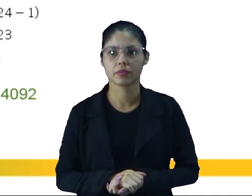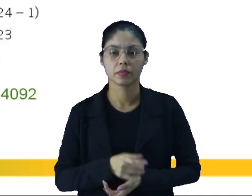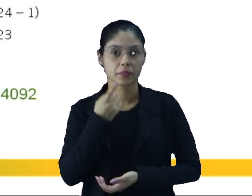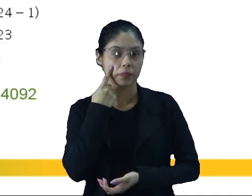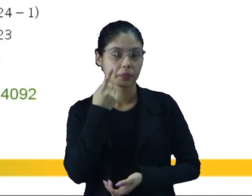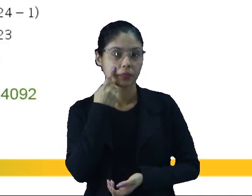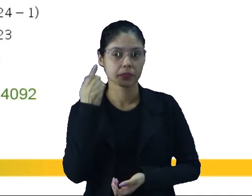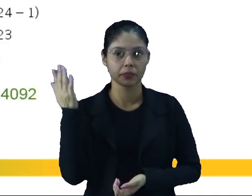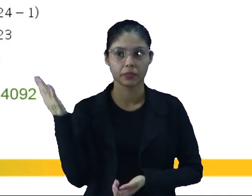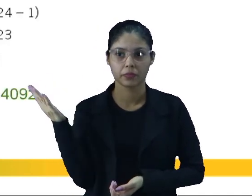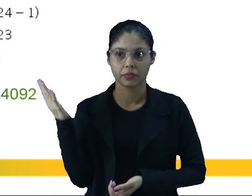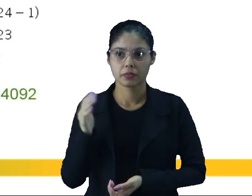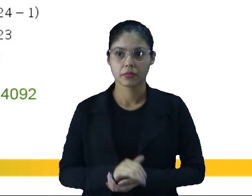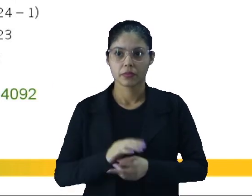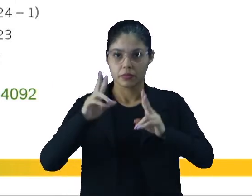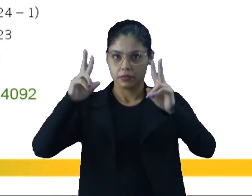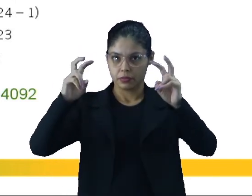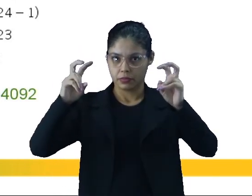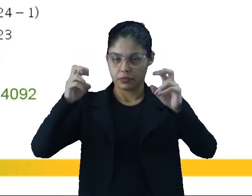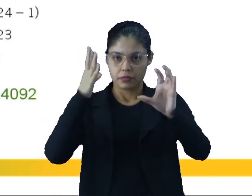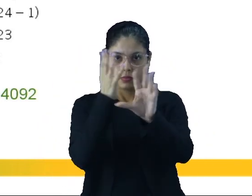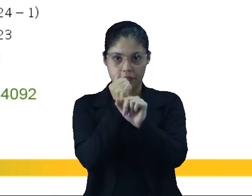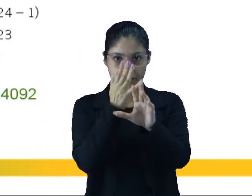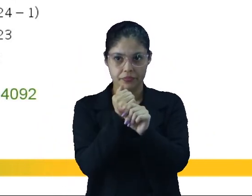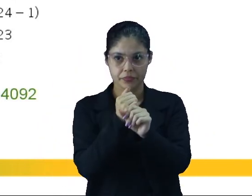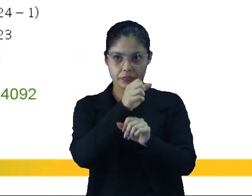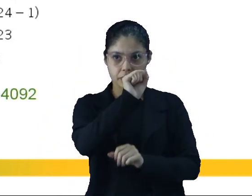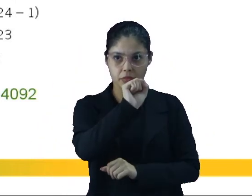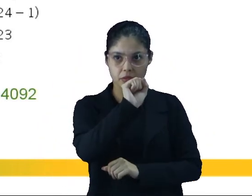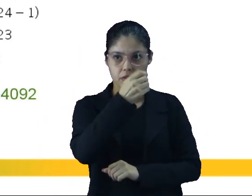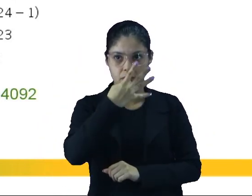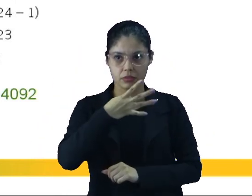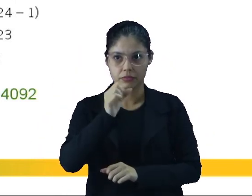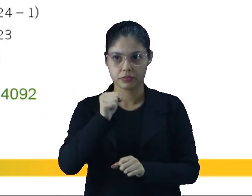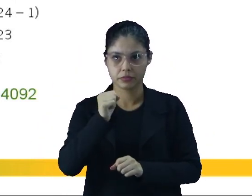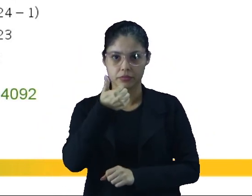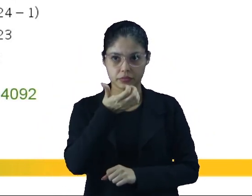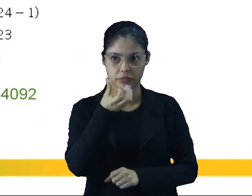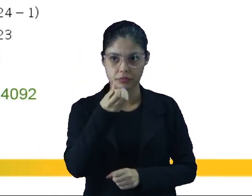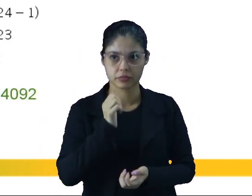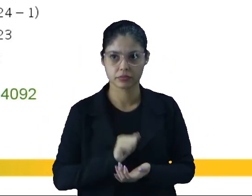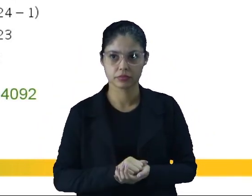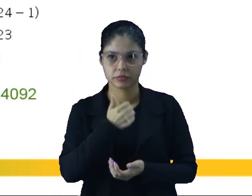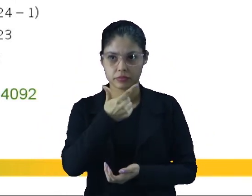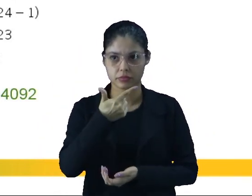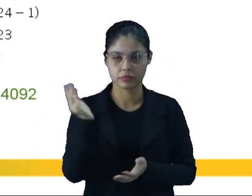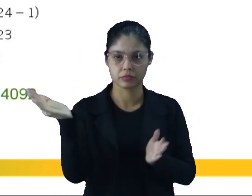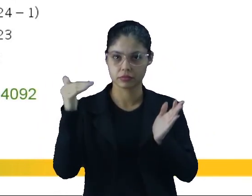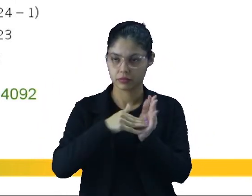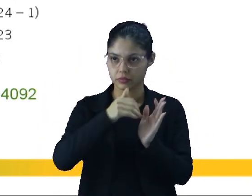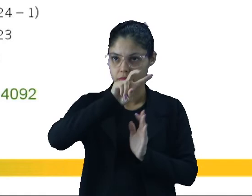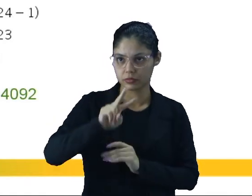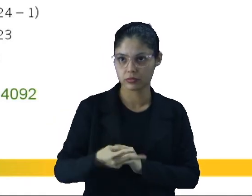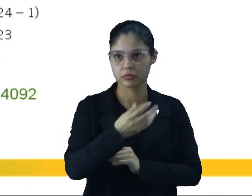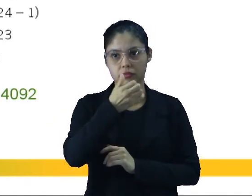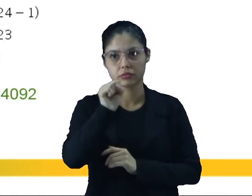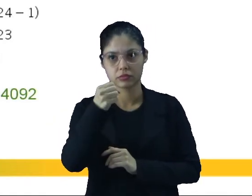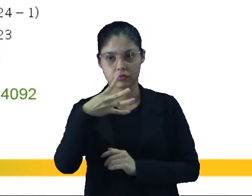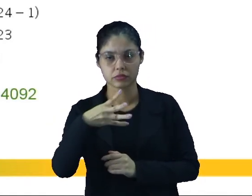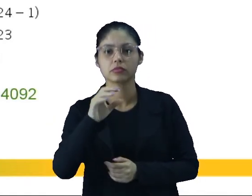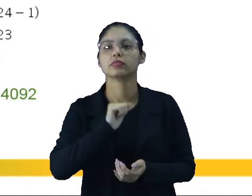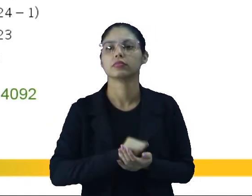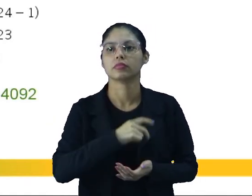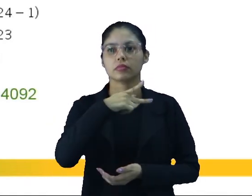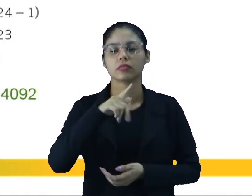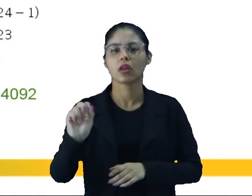Olha só isso aqui. Os termos da soma S, 4 mais 8 mais 16, mais até chegar em 2048, estão em